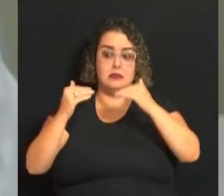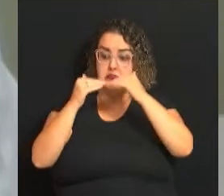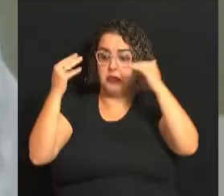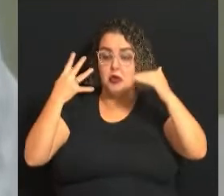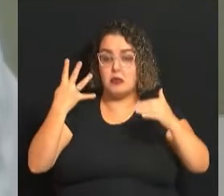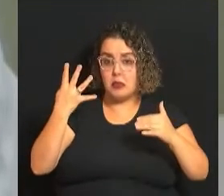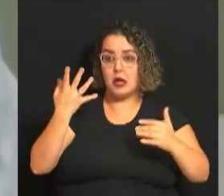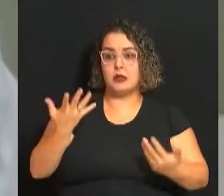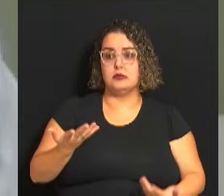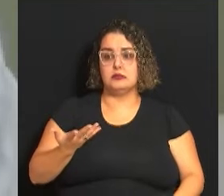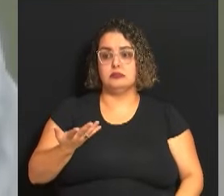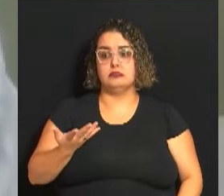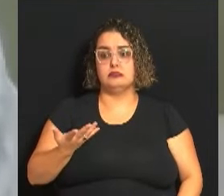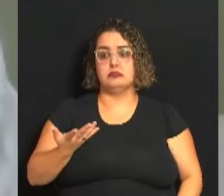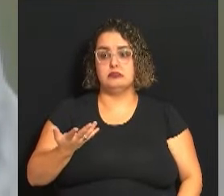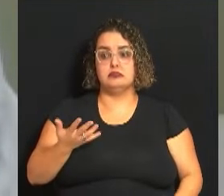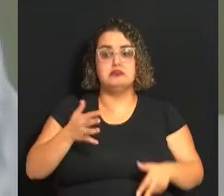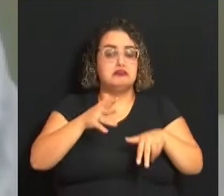4, pacientes que